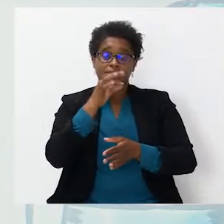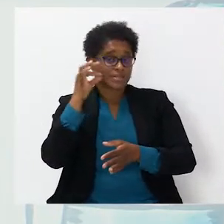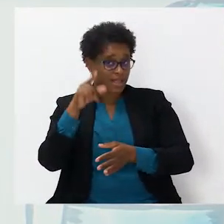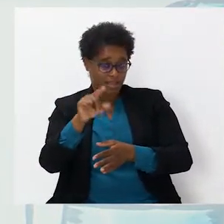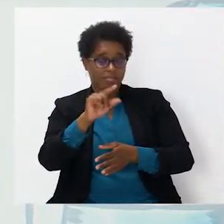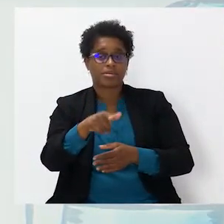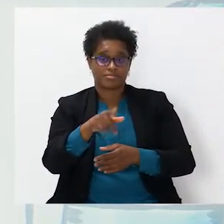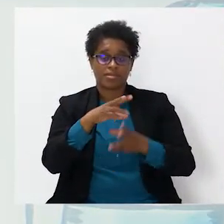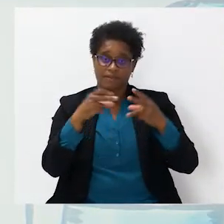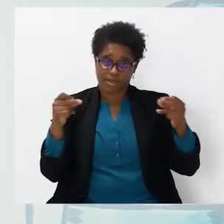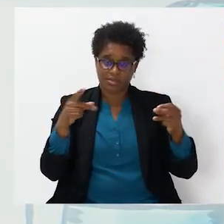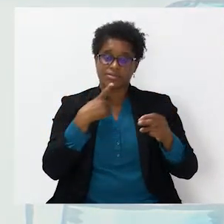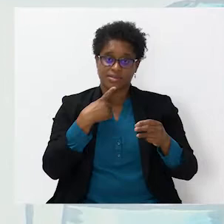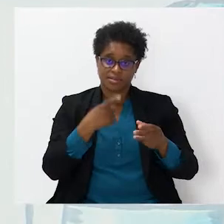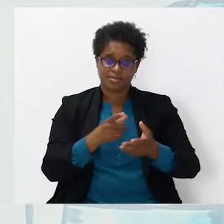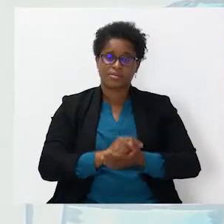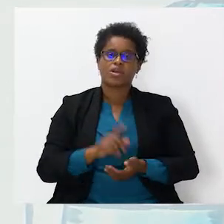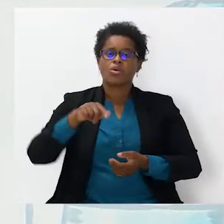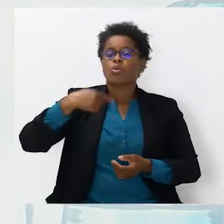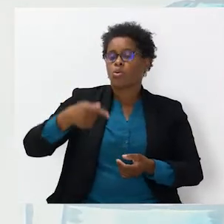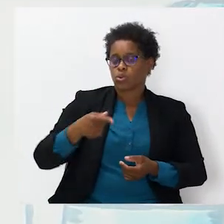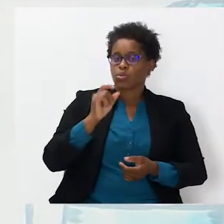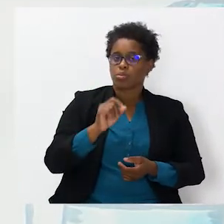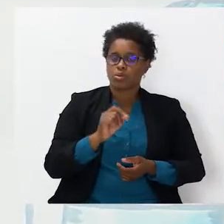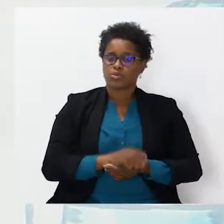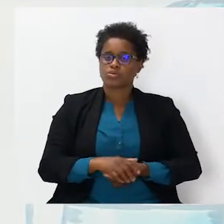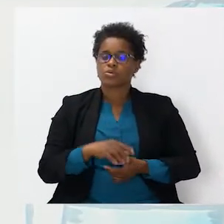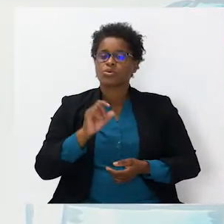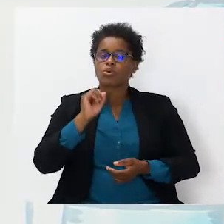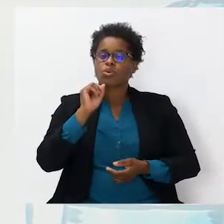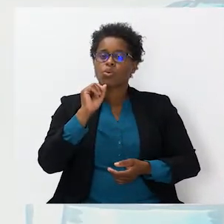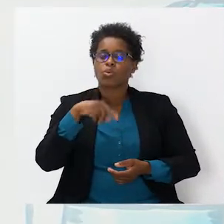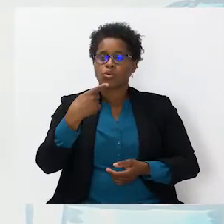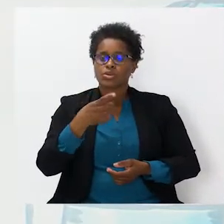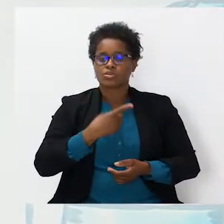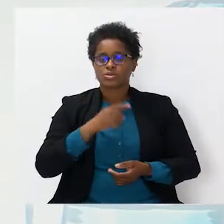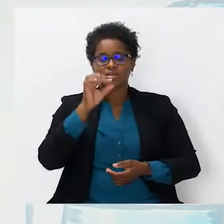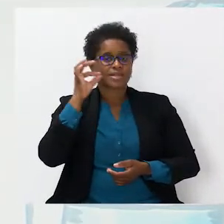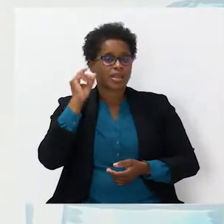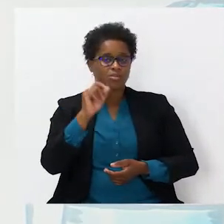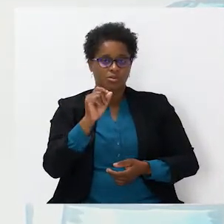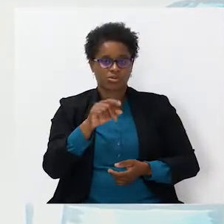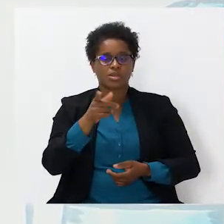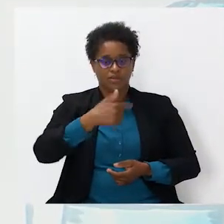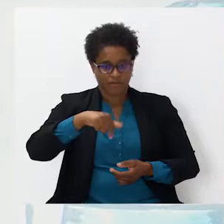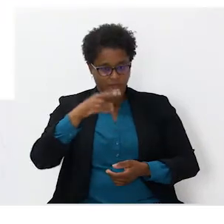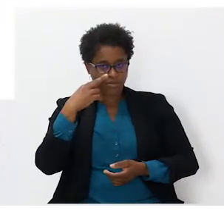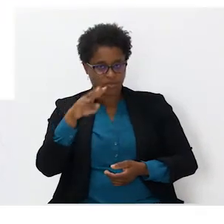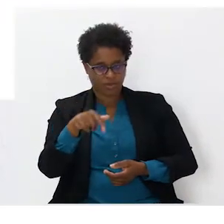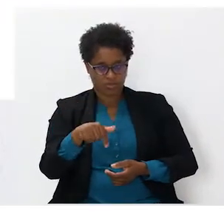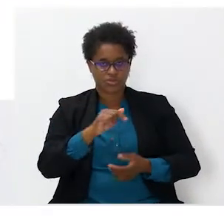frase, certo? Outro ponto, outro sinal de pontuação que nós vamos observar hoje.